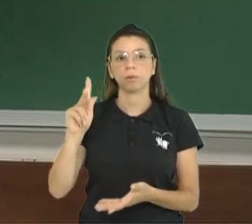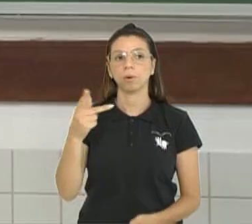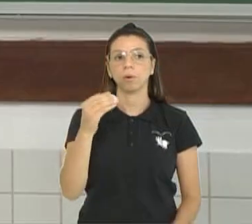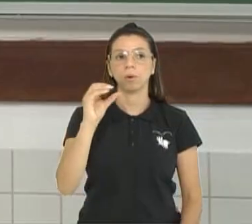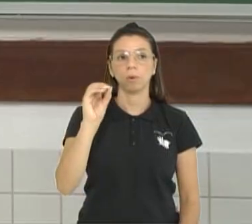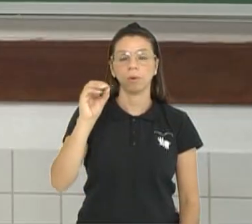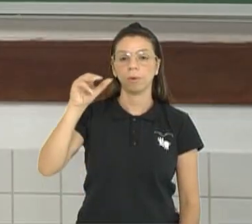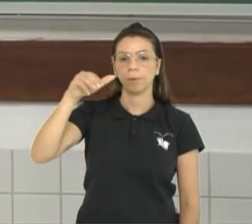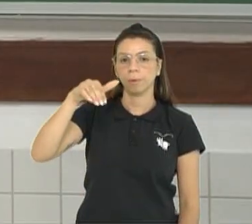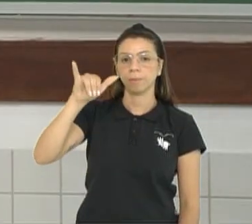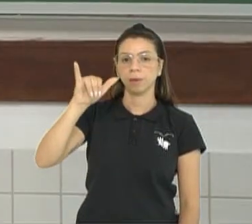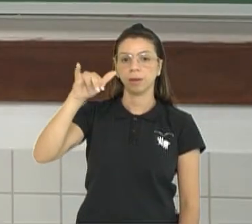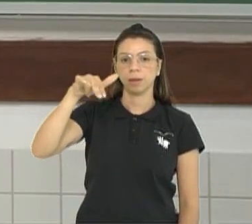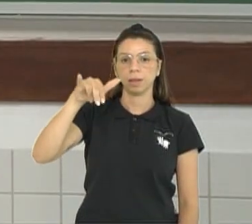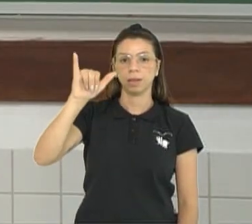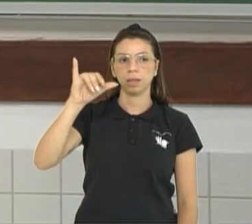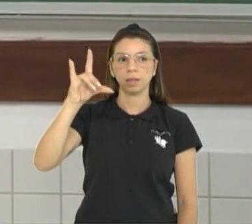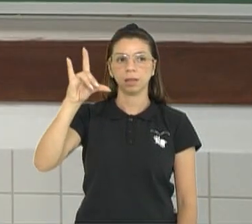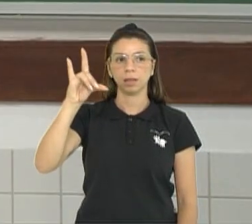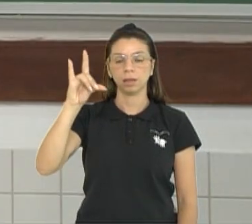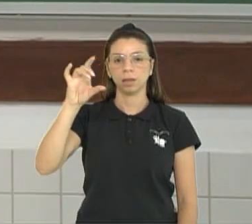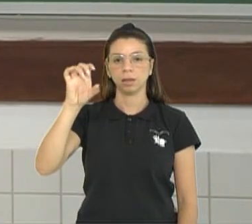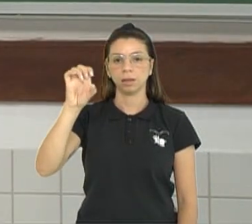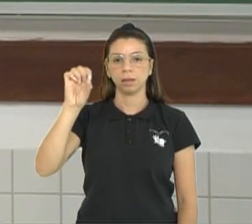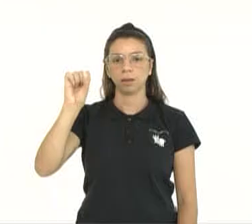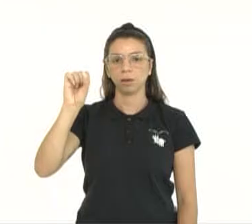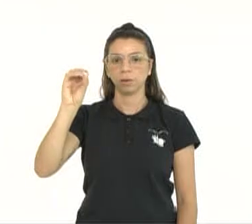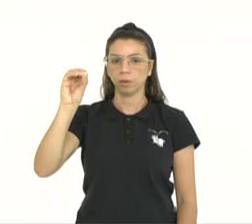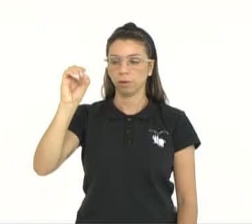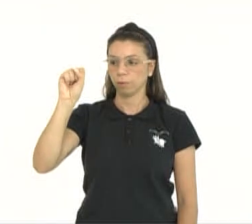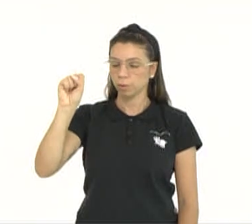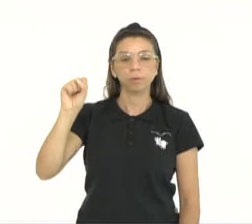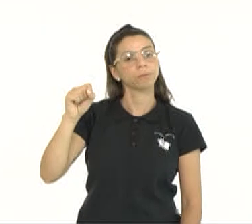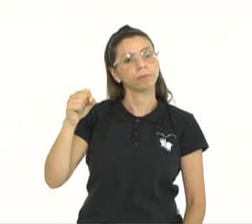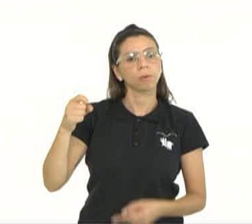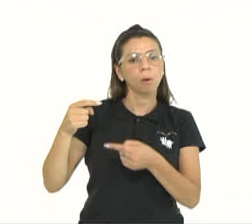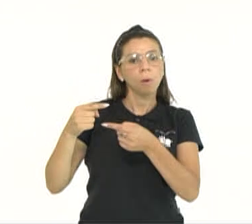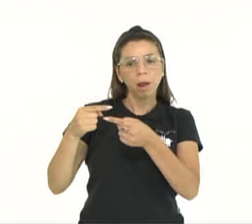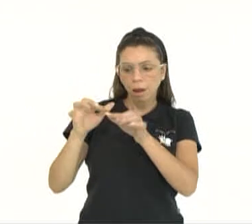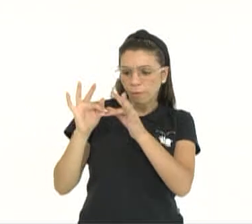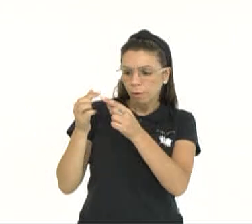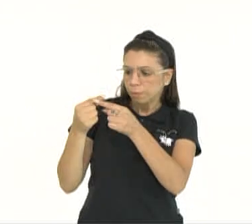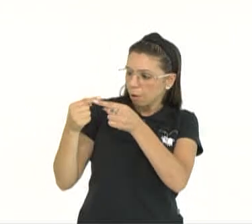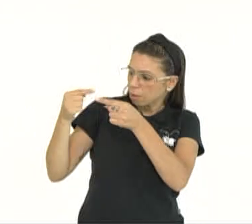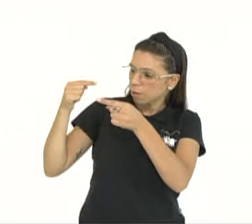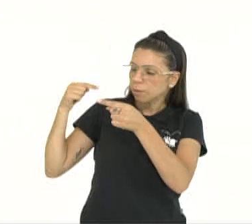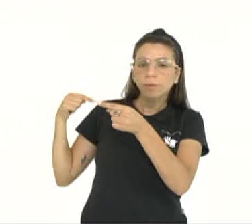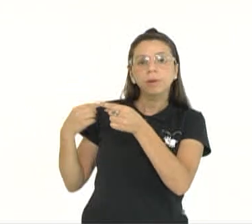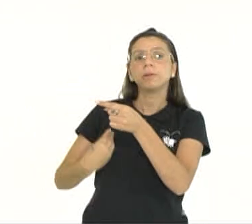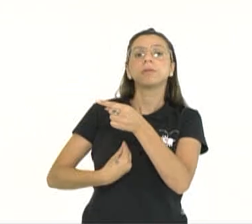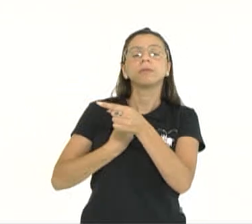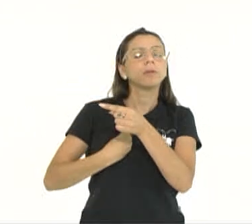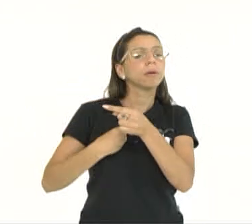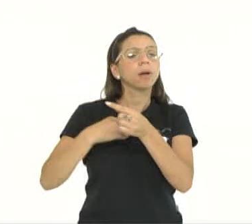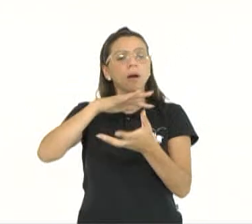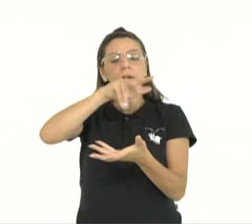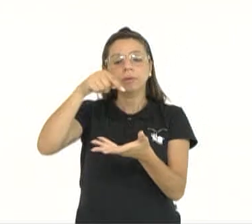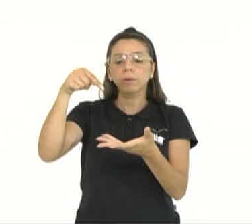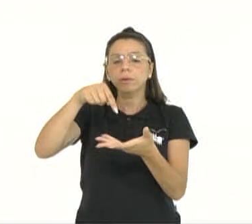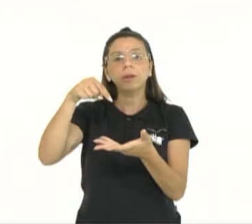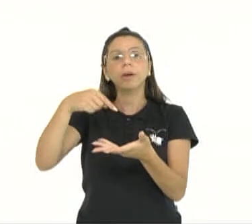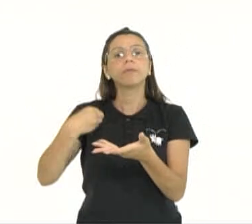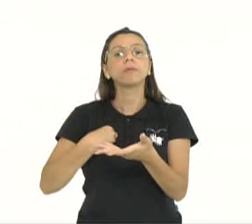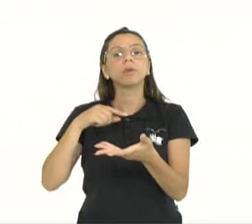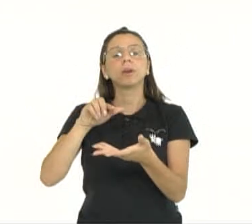hominídeos. Os hominídeos, eles são os nossos ancestrais e eles habitaram a Terra há cerca de 7 milhões de